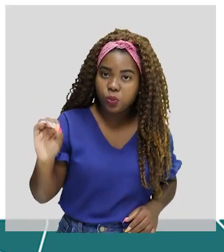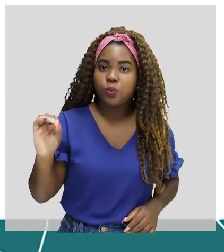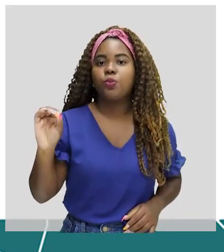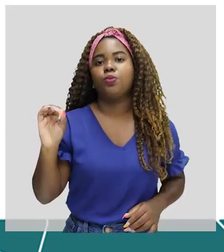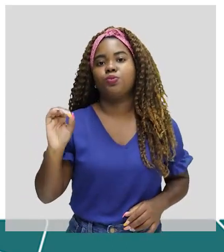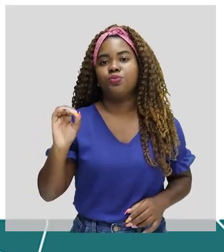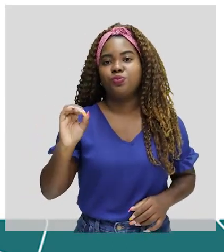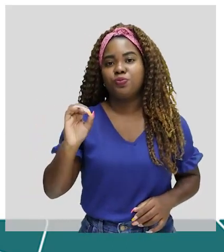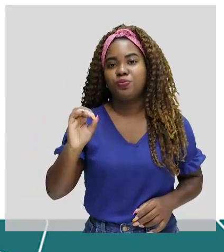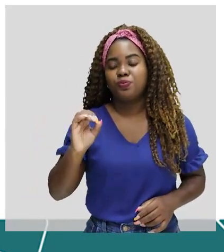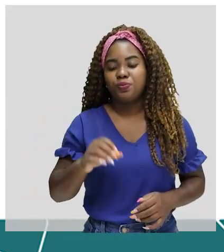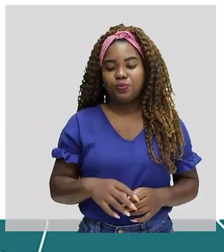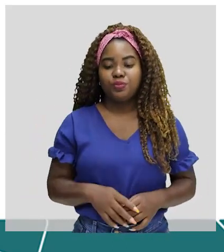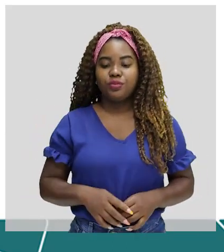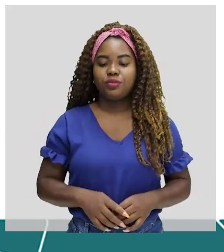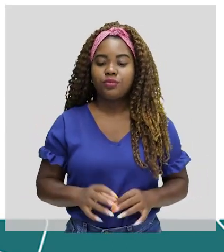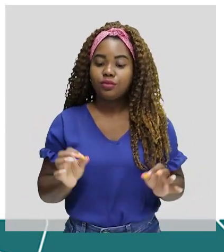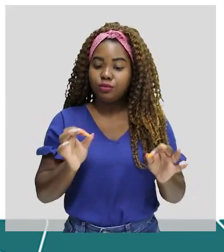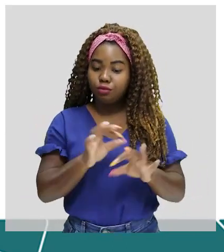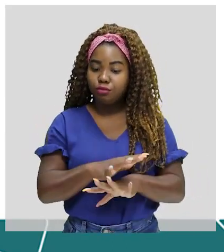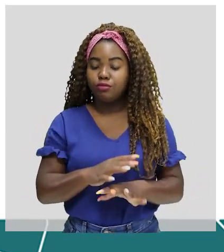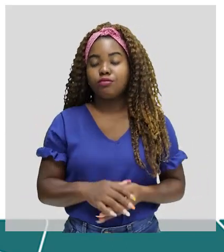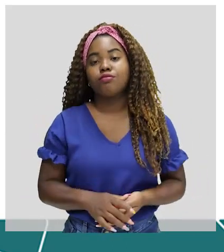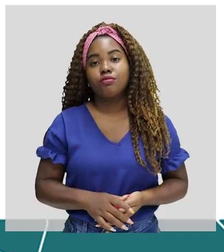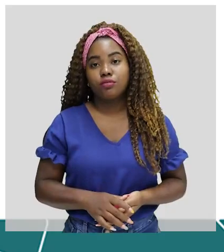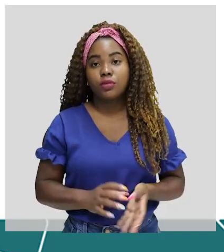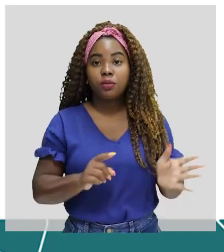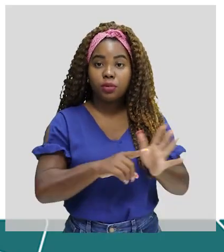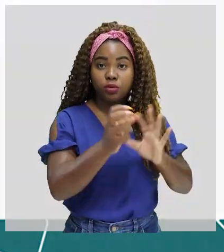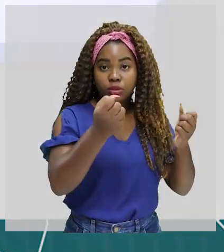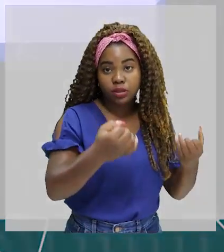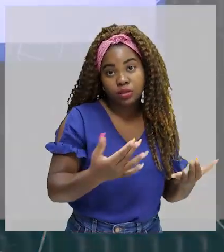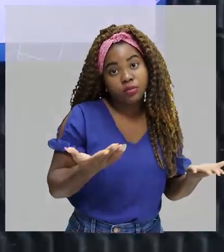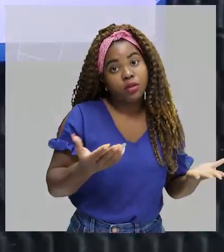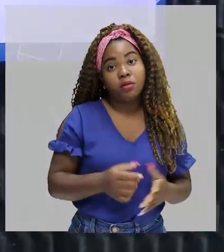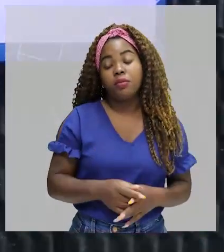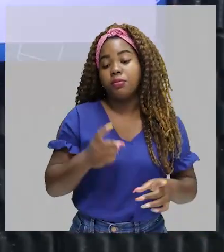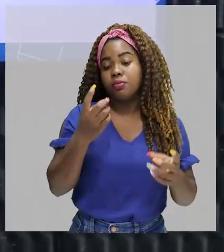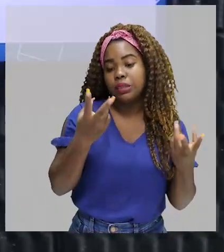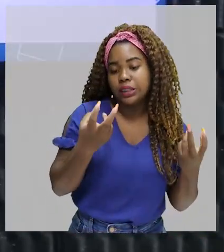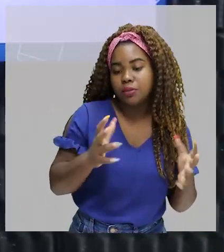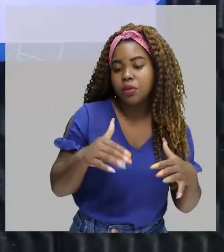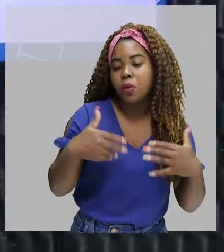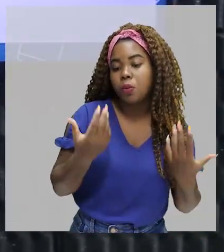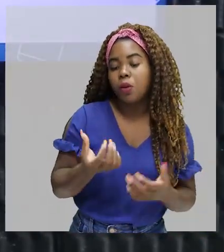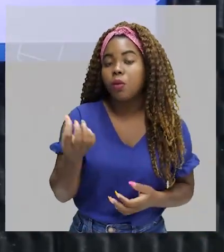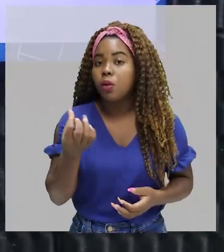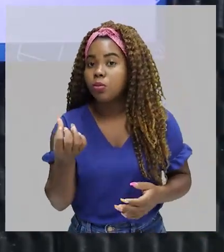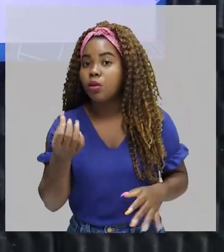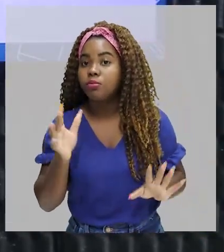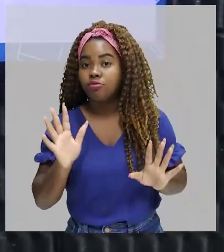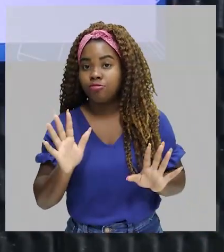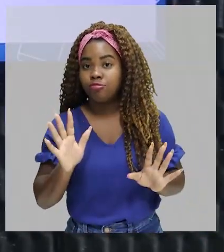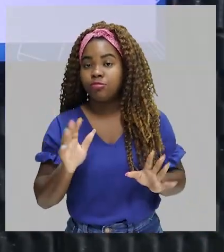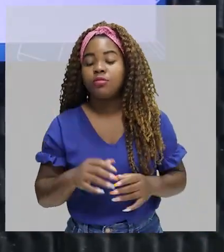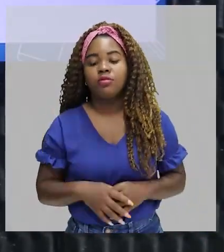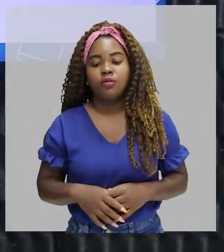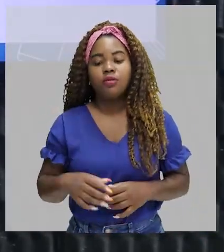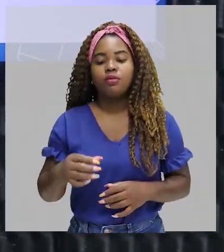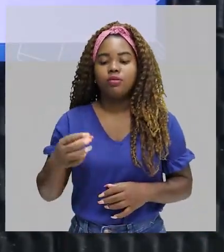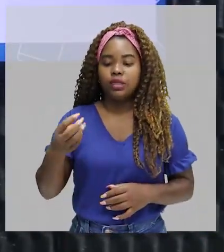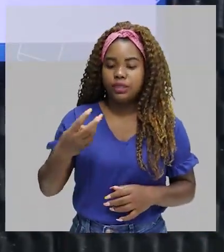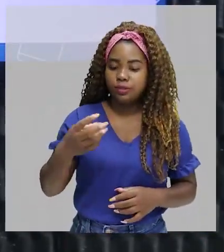dada corresponde a 30. Pronto, não foi isso que ele pediu na questão? Para identificar o sexto termo. Sexto